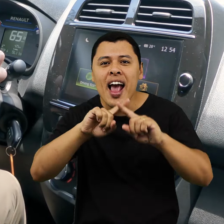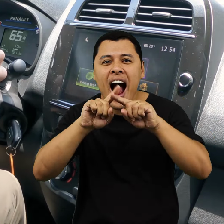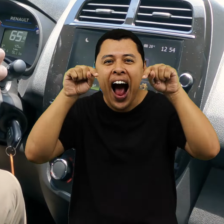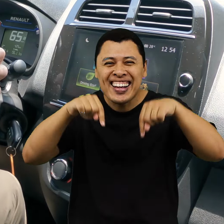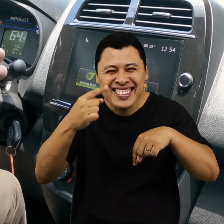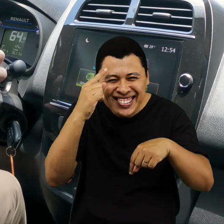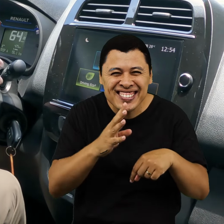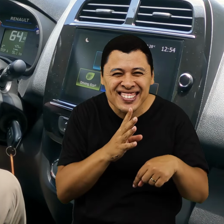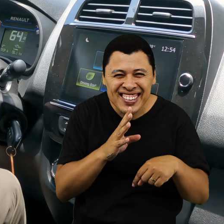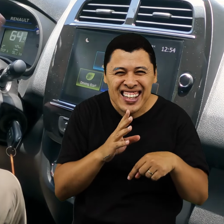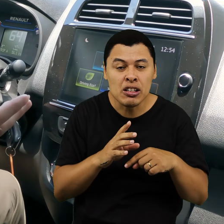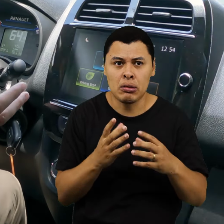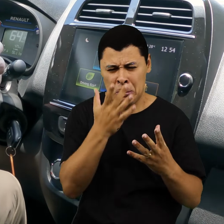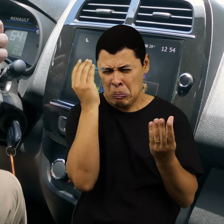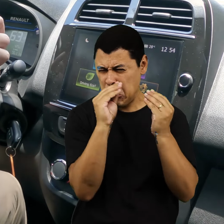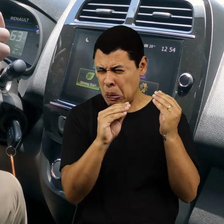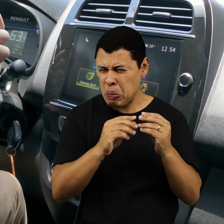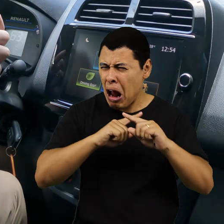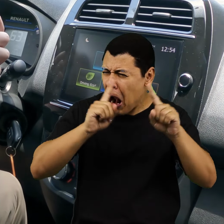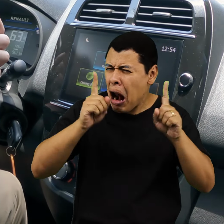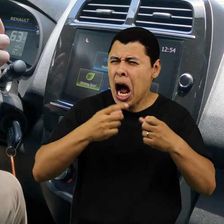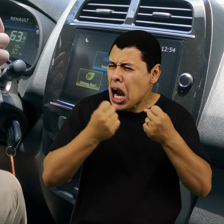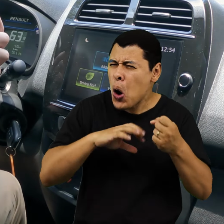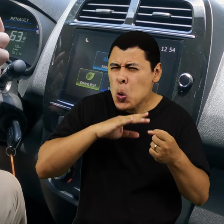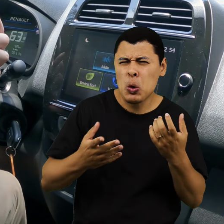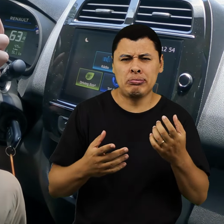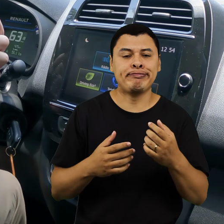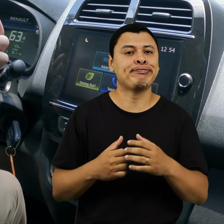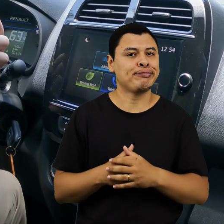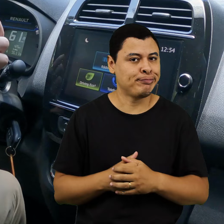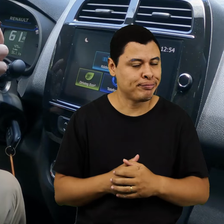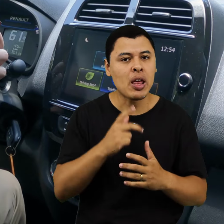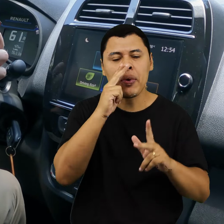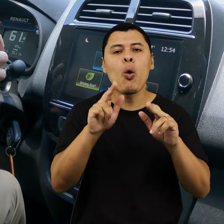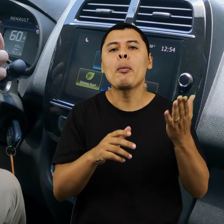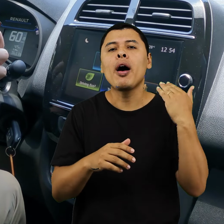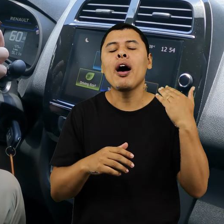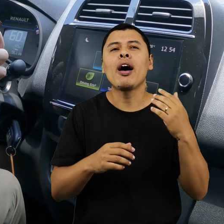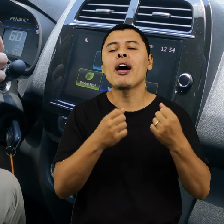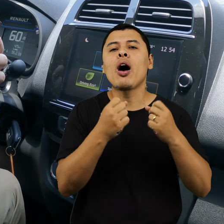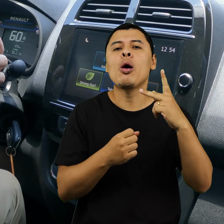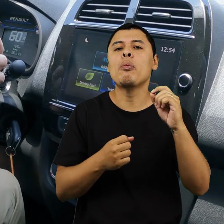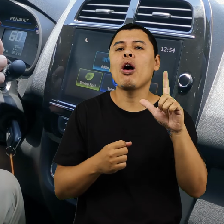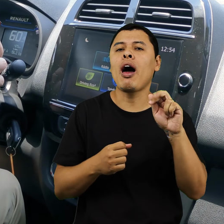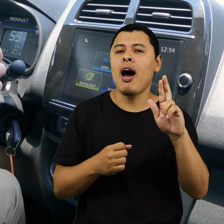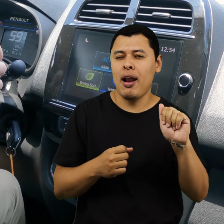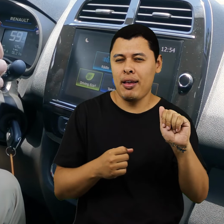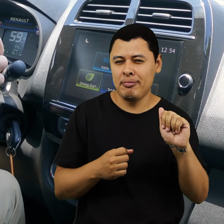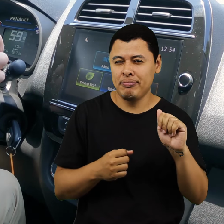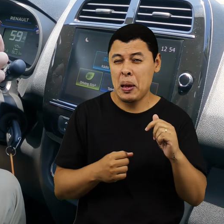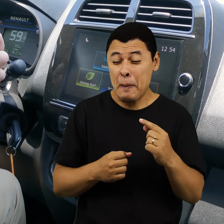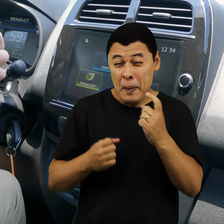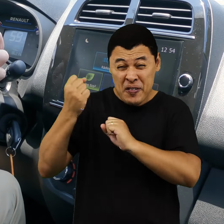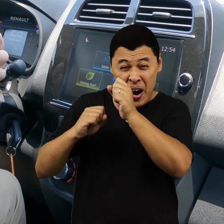falharam no carro, né? Coisas que falharam precocemente. Isso me lembra um pouco a história do Polara, né? O Dodge Polara, que as primeiras